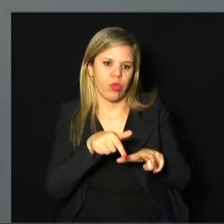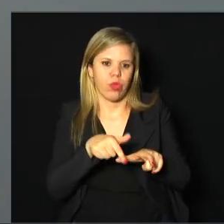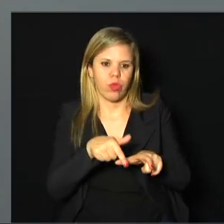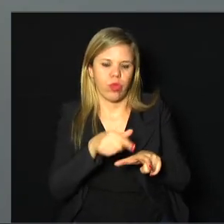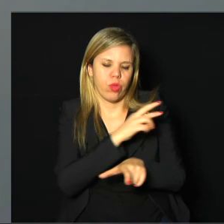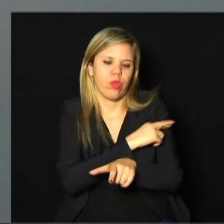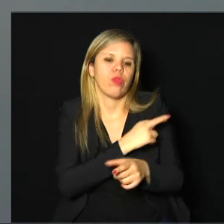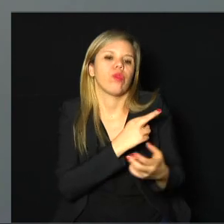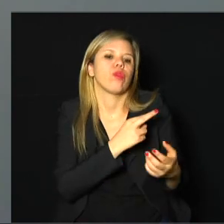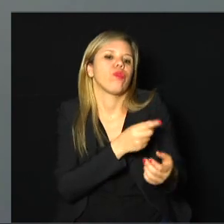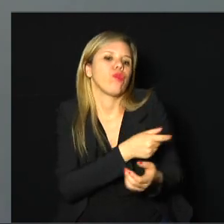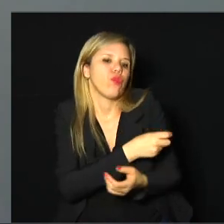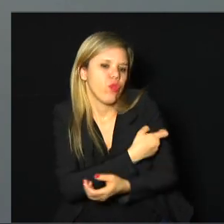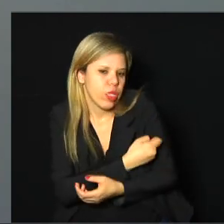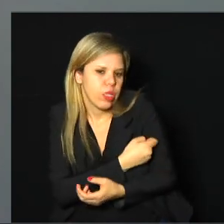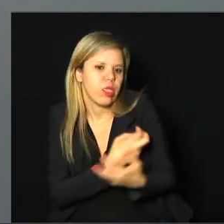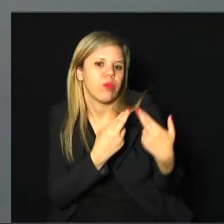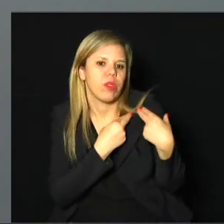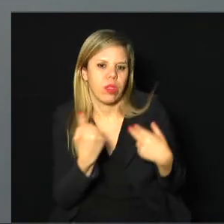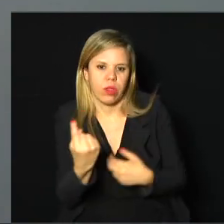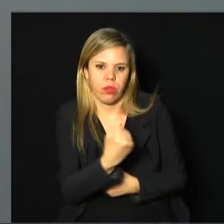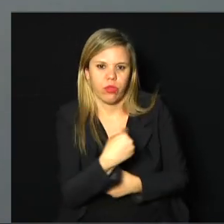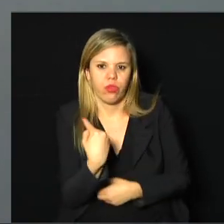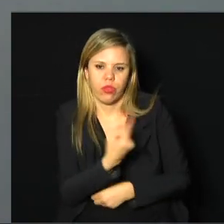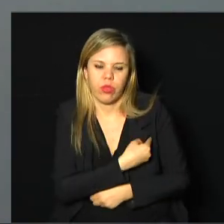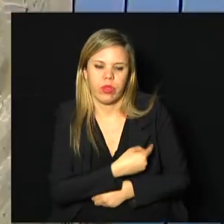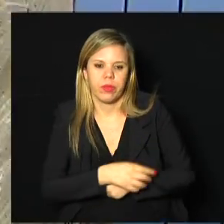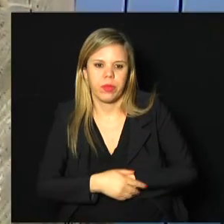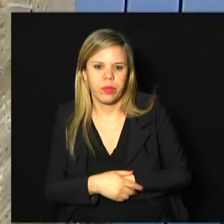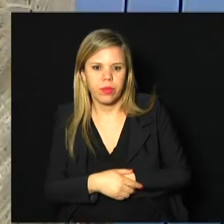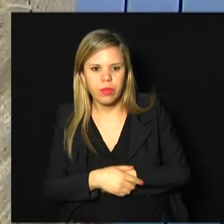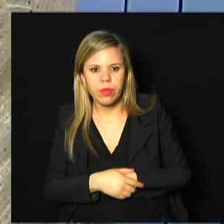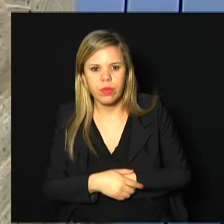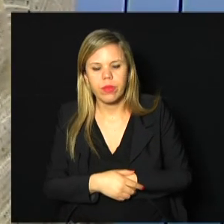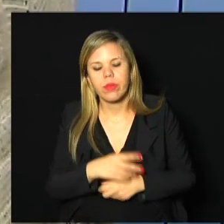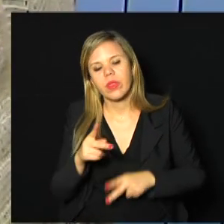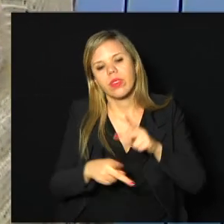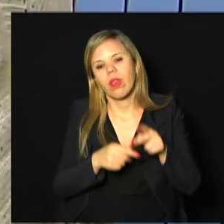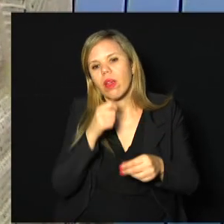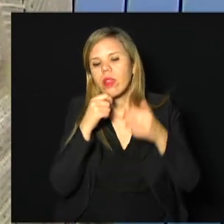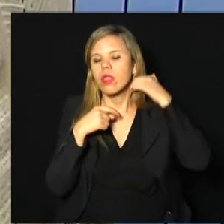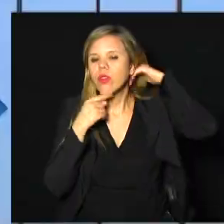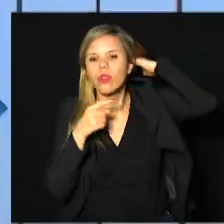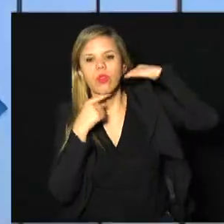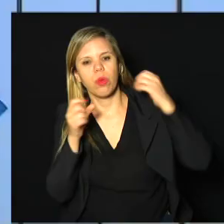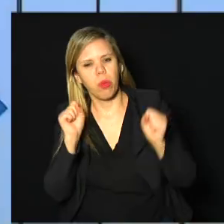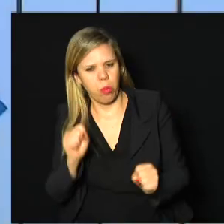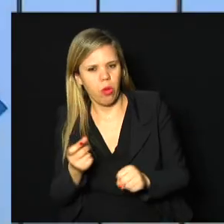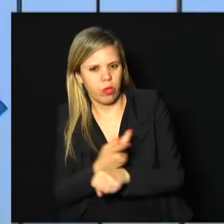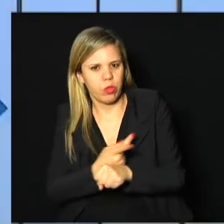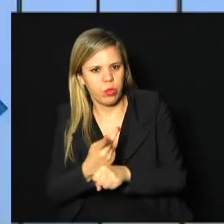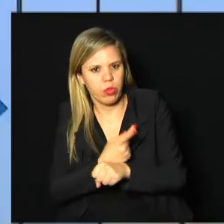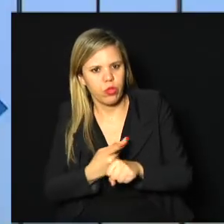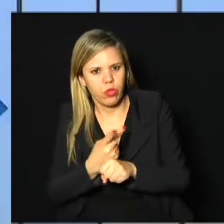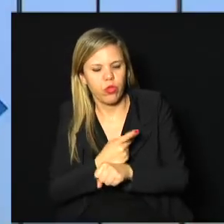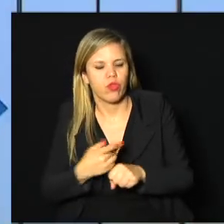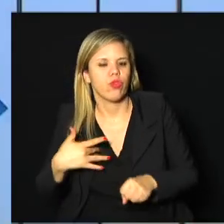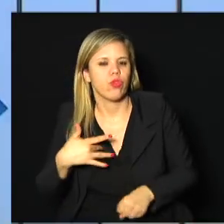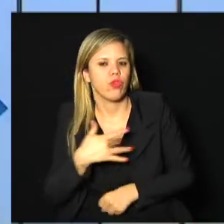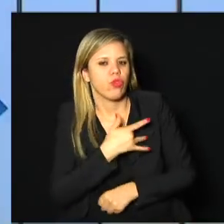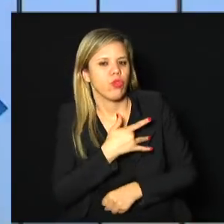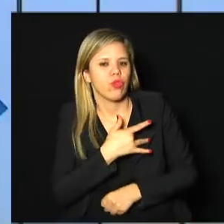é a responsabilidade, como você disse, de cada um de nós. E, doutora, as pessoas que ainda têm alguma dúvida podem até procurar os